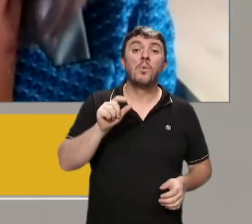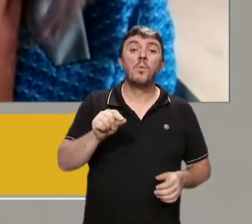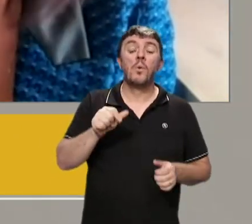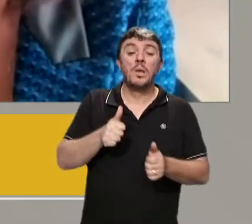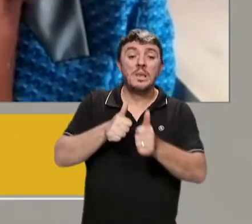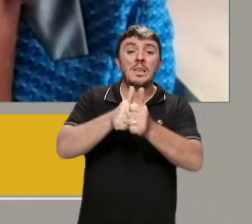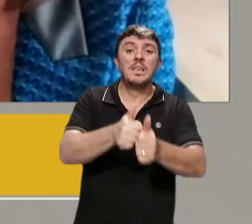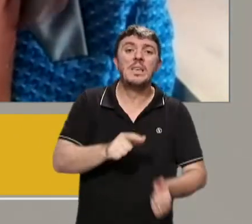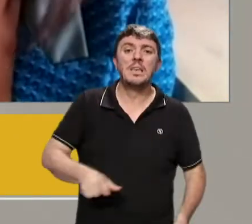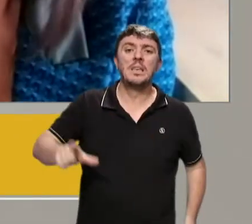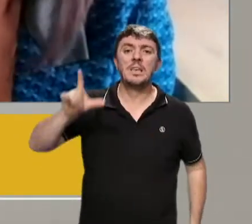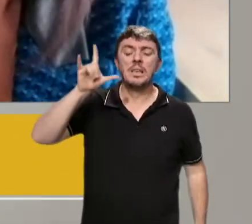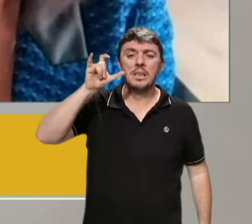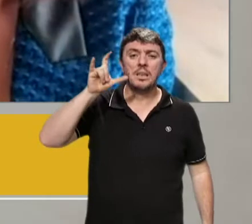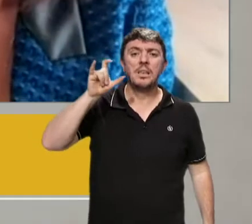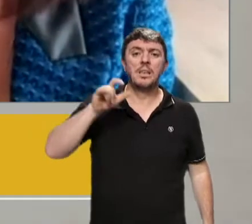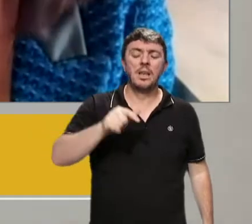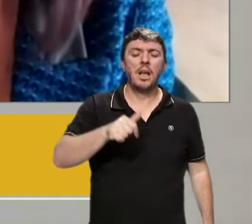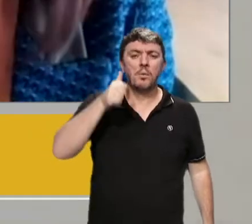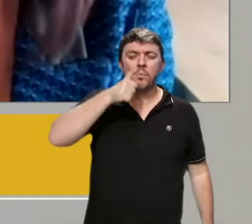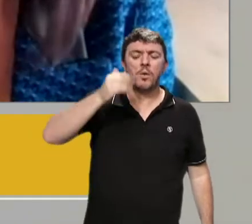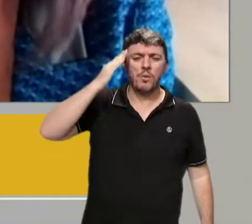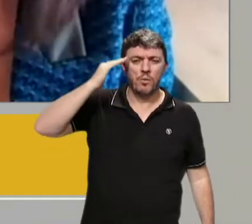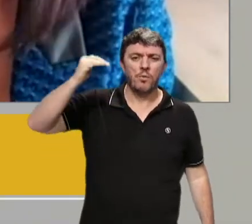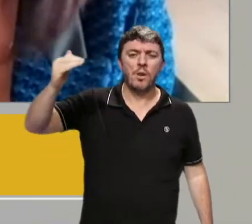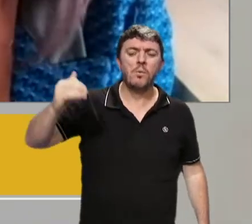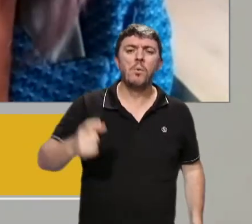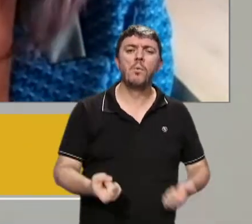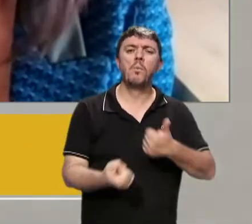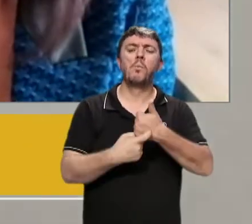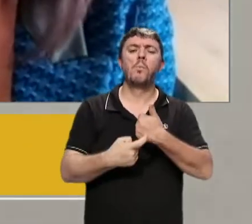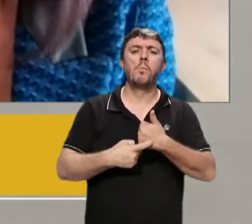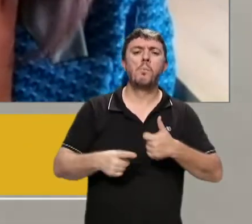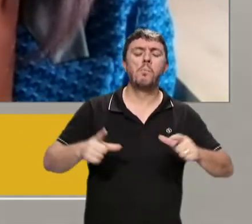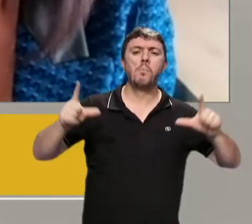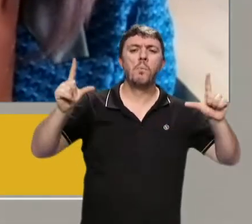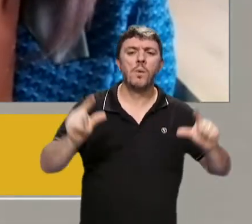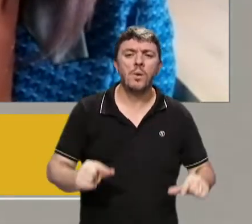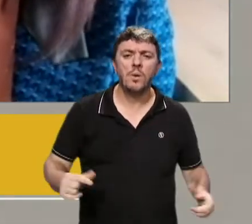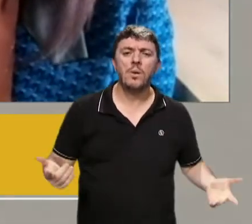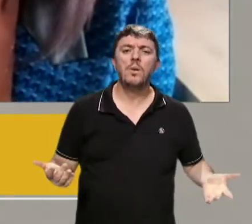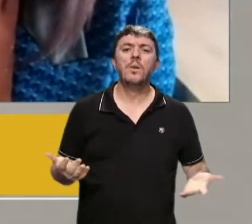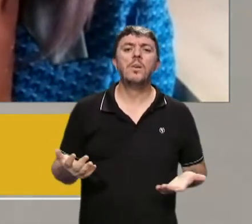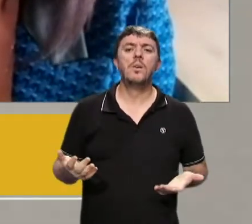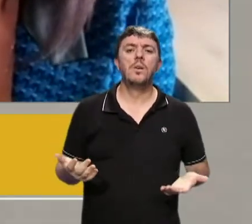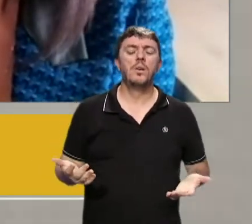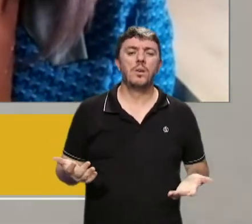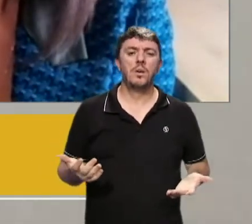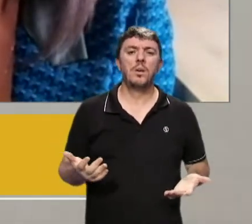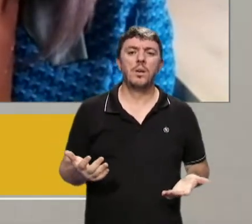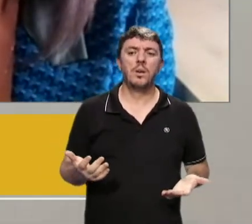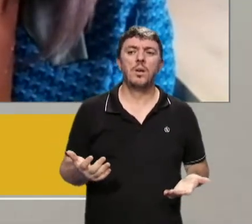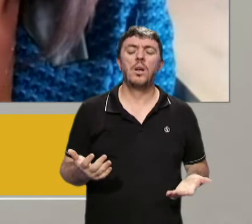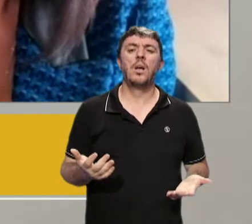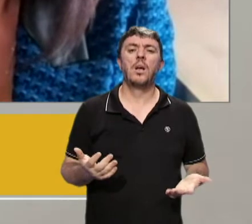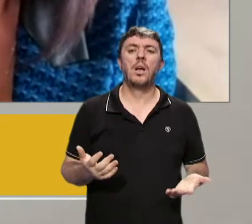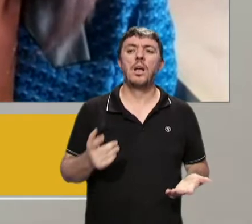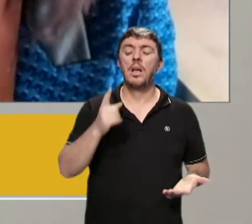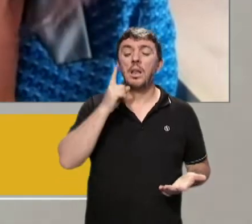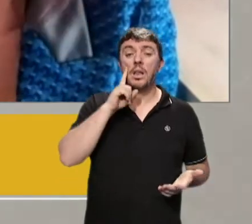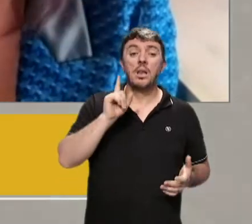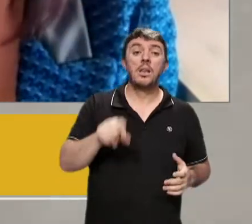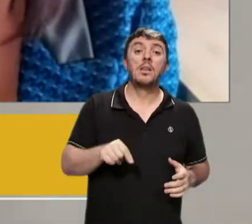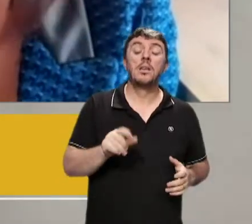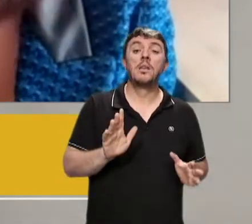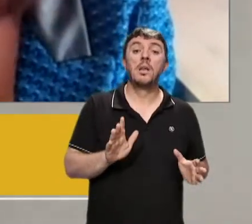reparado mesmo que deve ter caído um pouco, né, o número de curtidas ou de visualizações, porque se mexeu com gente pequena, com gente grande